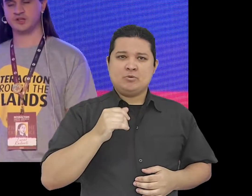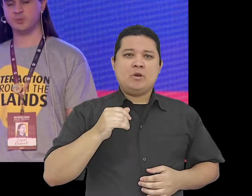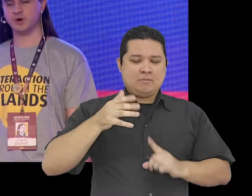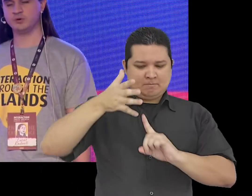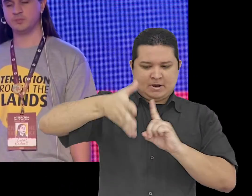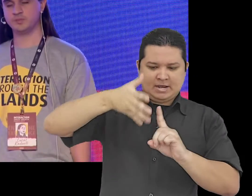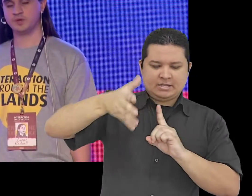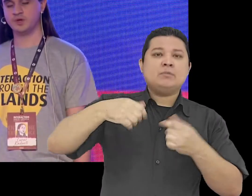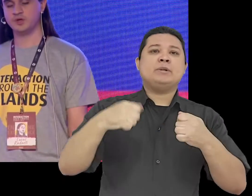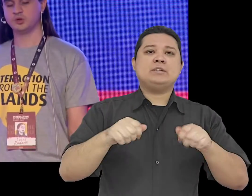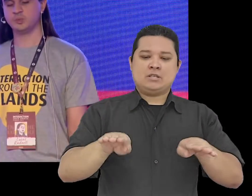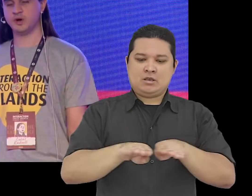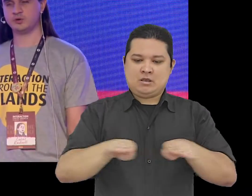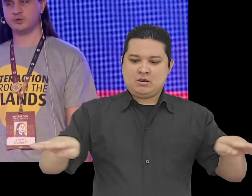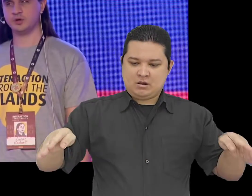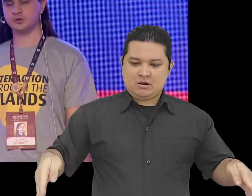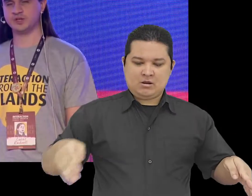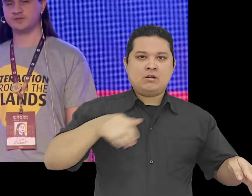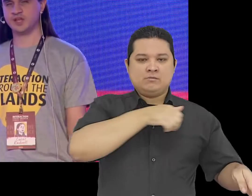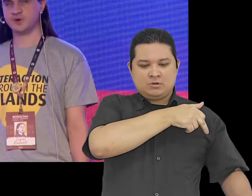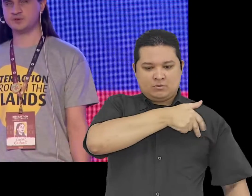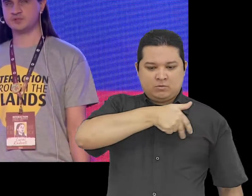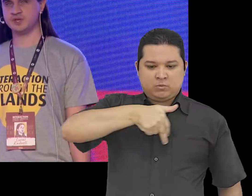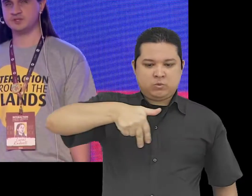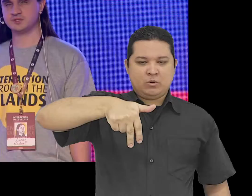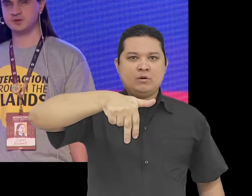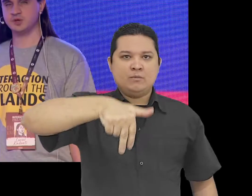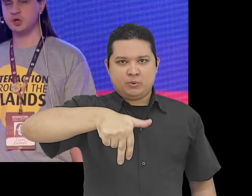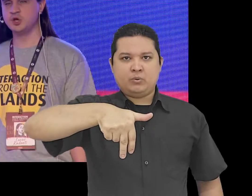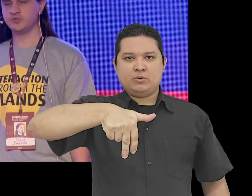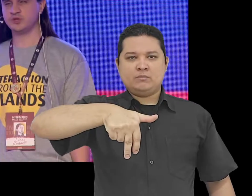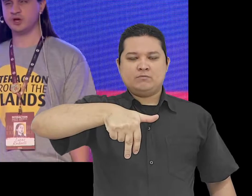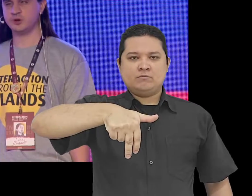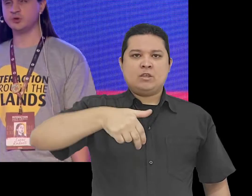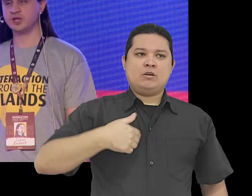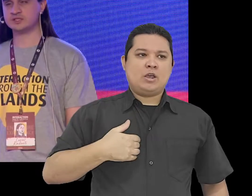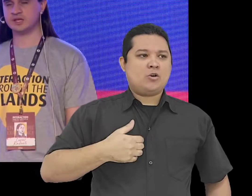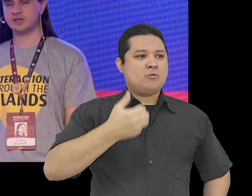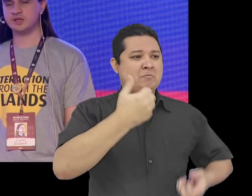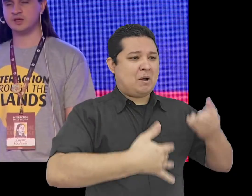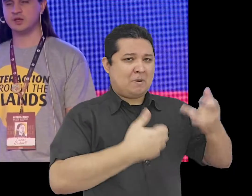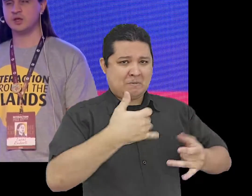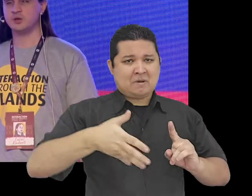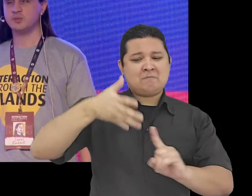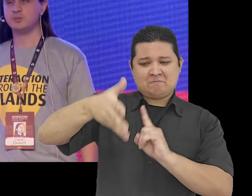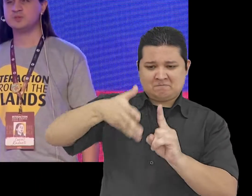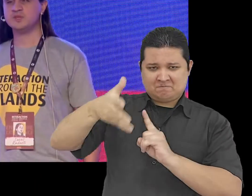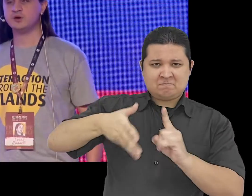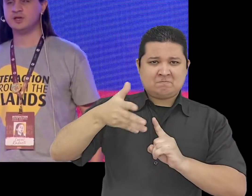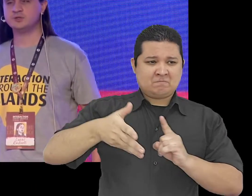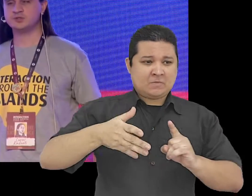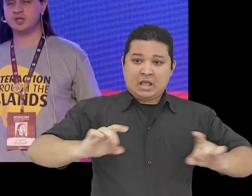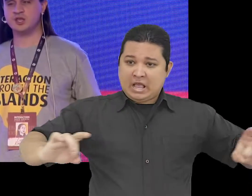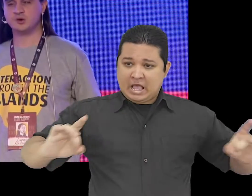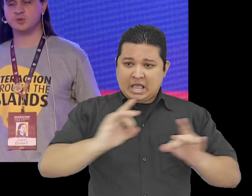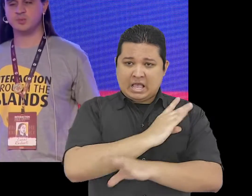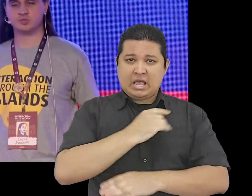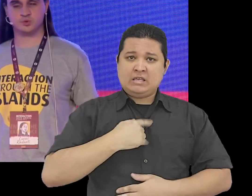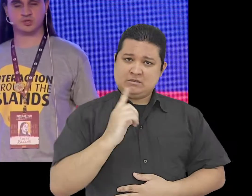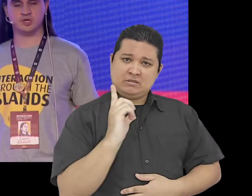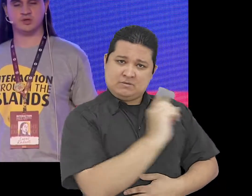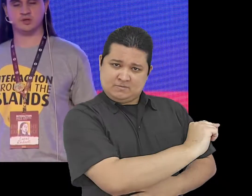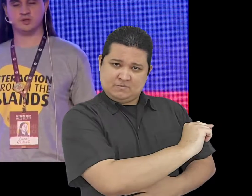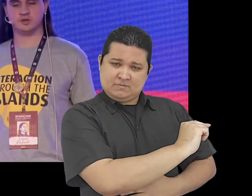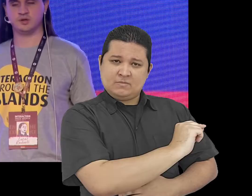tenho que chegar até o palco, do palco eu tenho que falar para vocês, e no final eu tenho que sair daqui. Mas isso seria o que